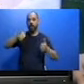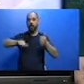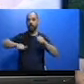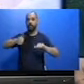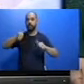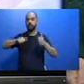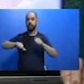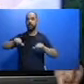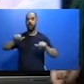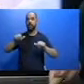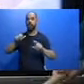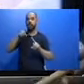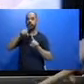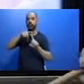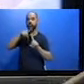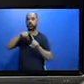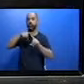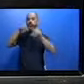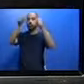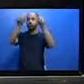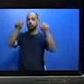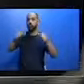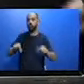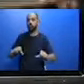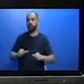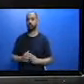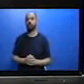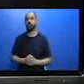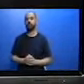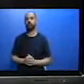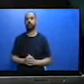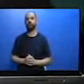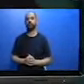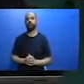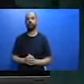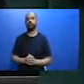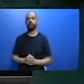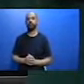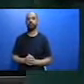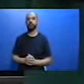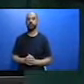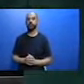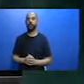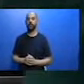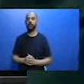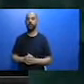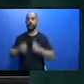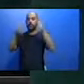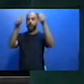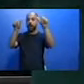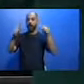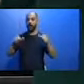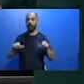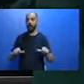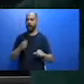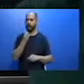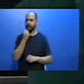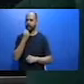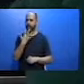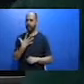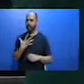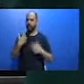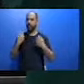tipos de cartazes é um bom cartaz deve ter